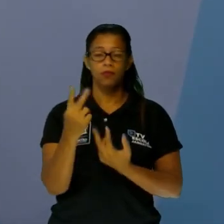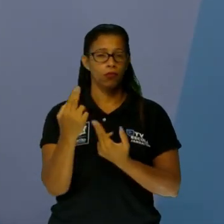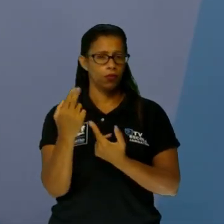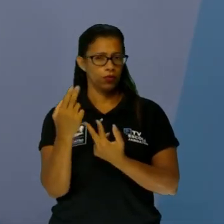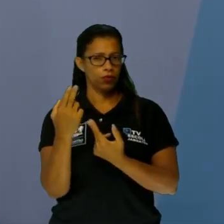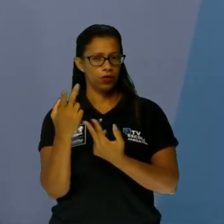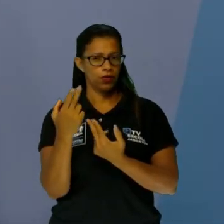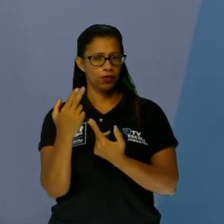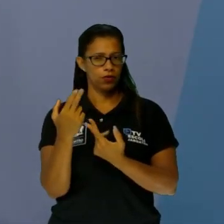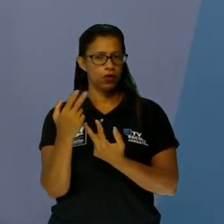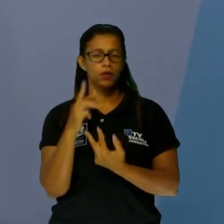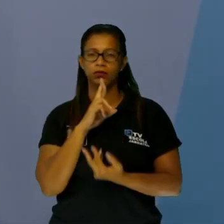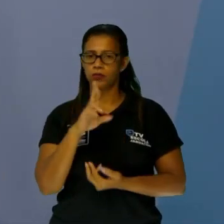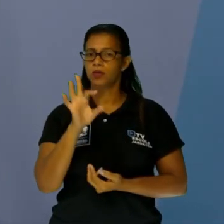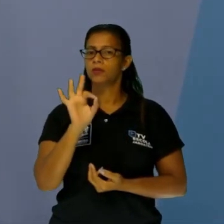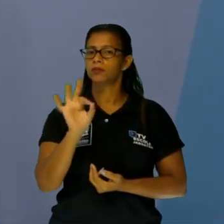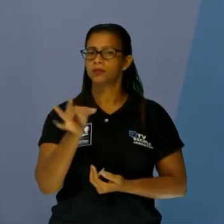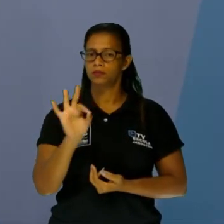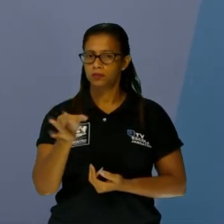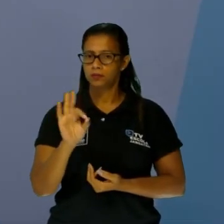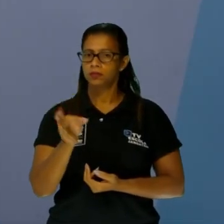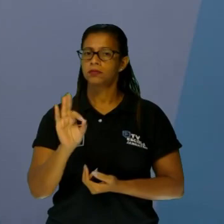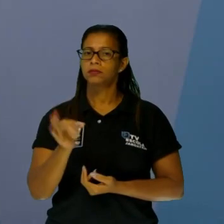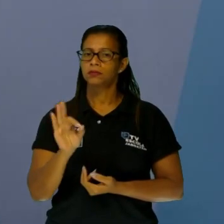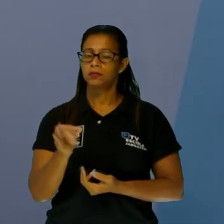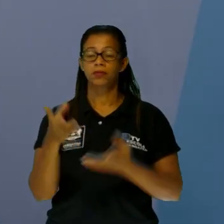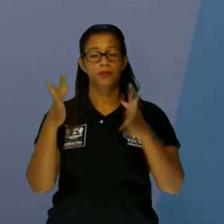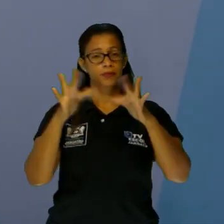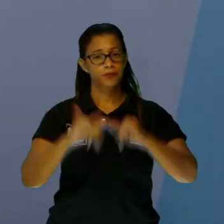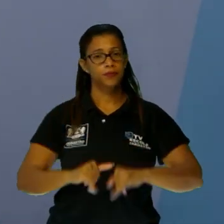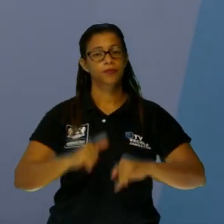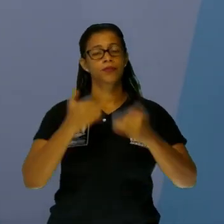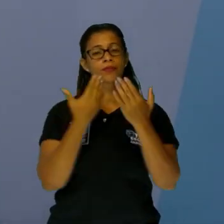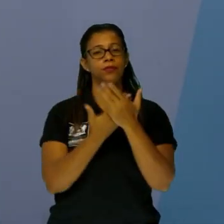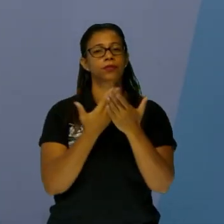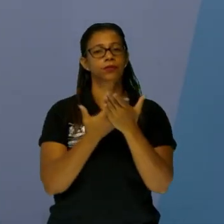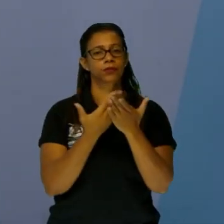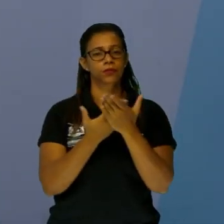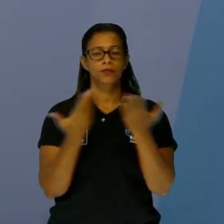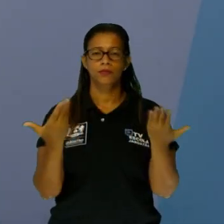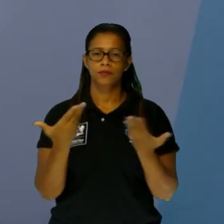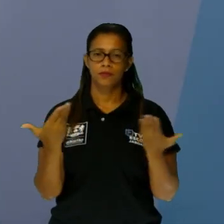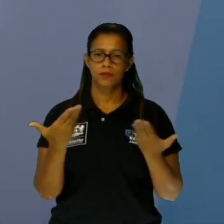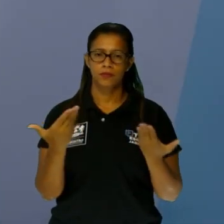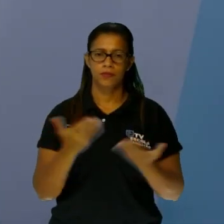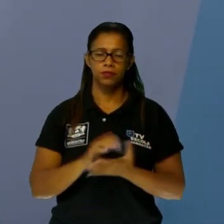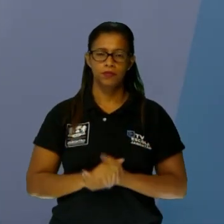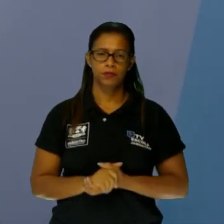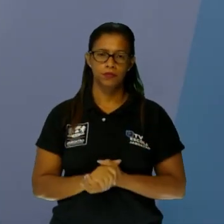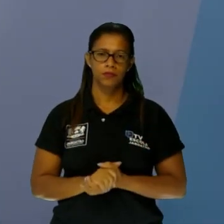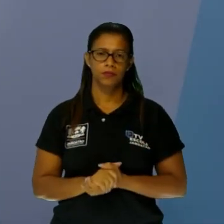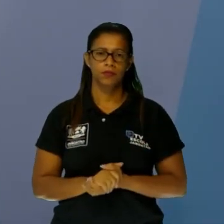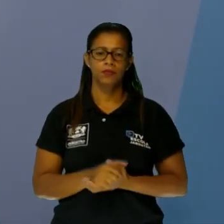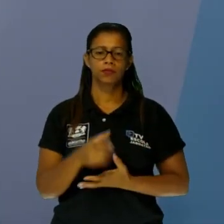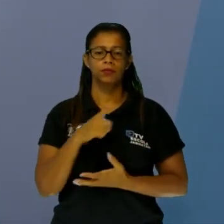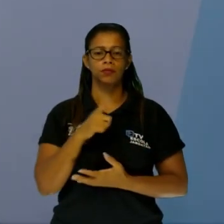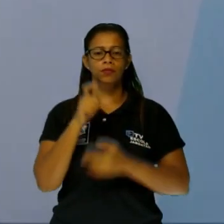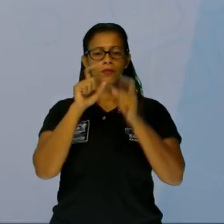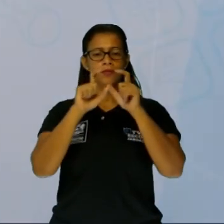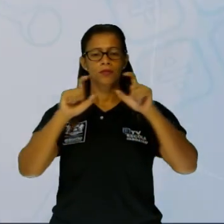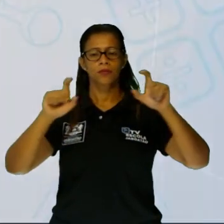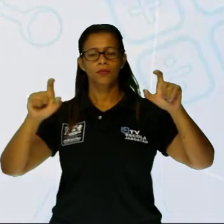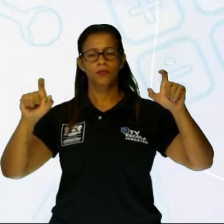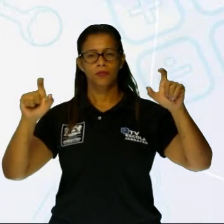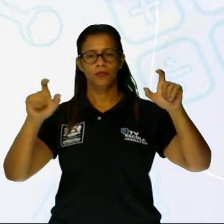respostas estão corretas. E para finalizar a nossa aula, né, de hoje, de agora, eu tenho um homework que é